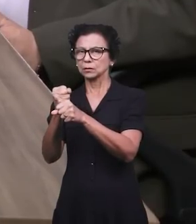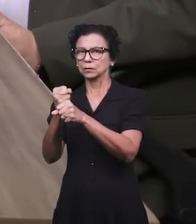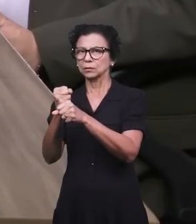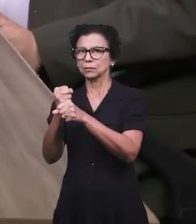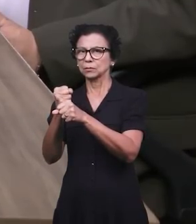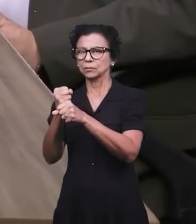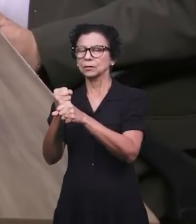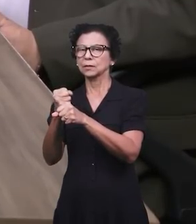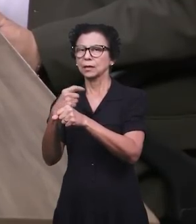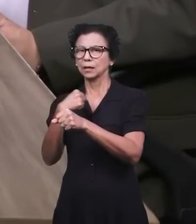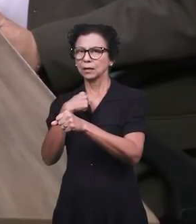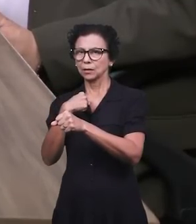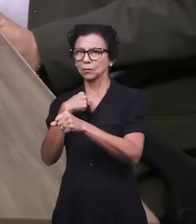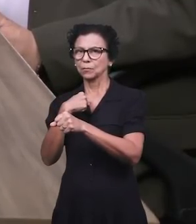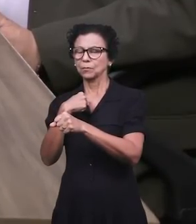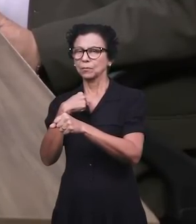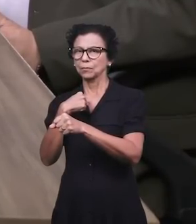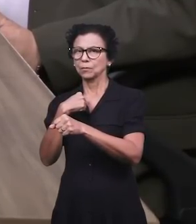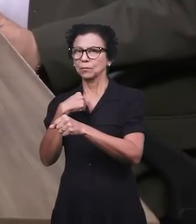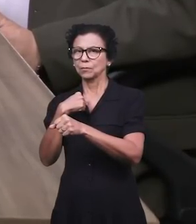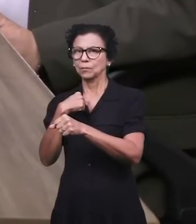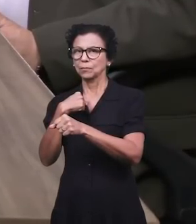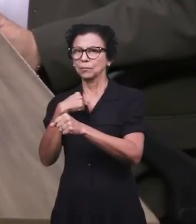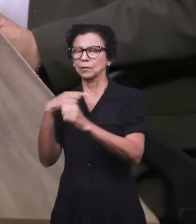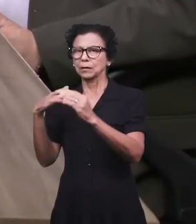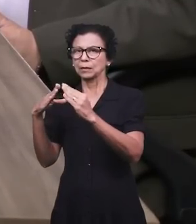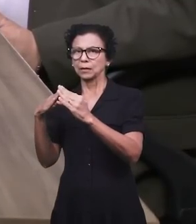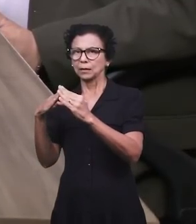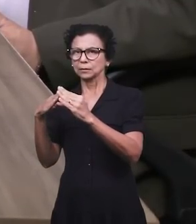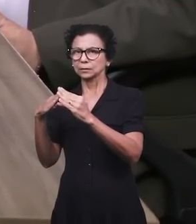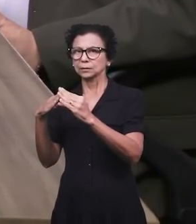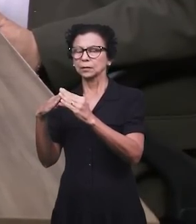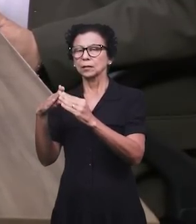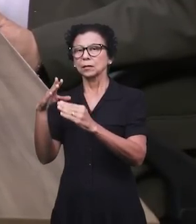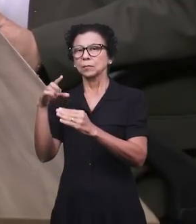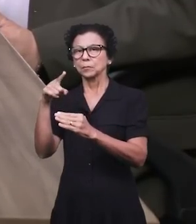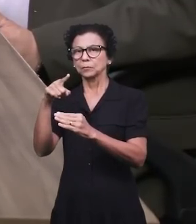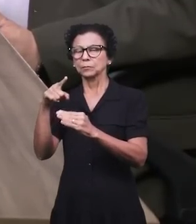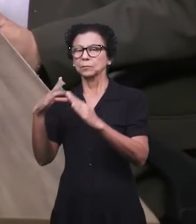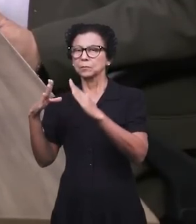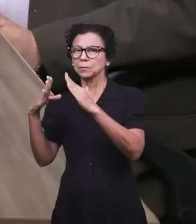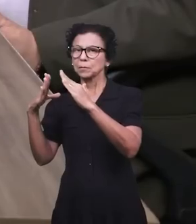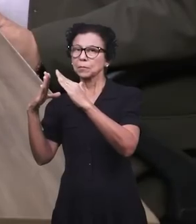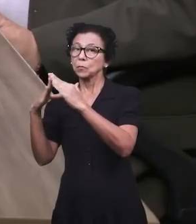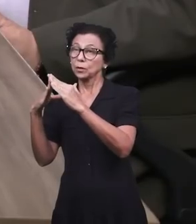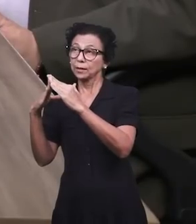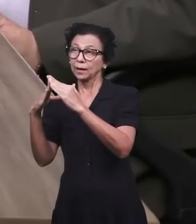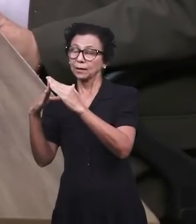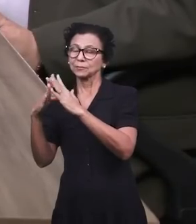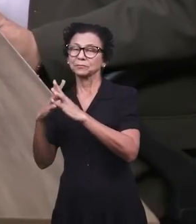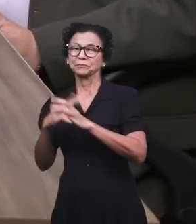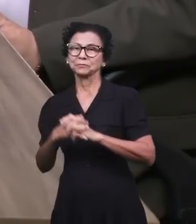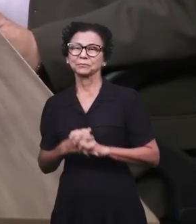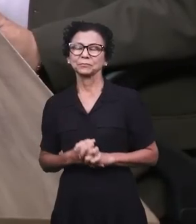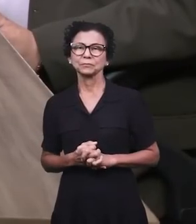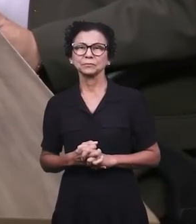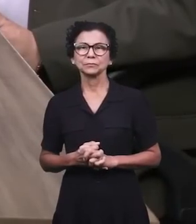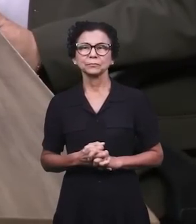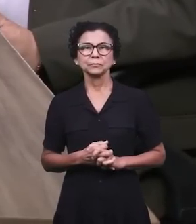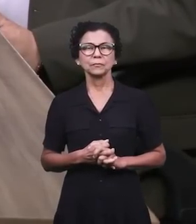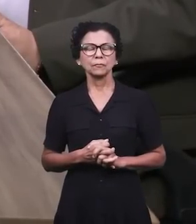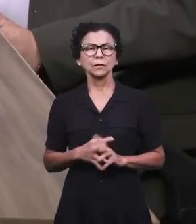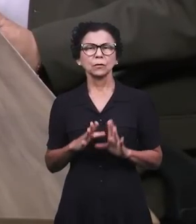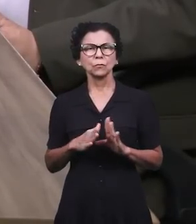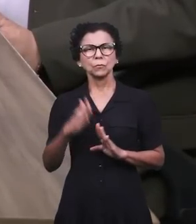de Salomão, uma oração que ele faz ao Senhor. E, por certo, ali na edificação do templo